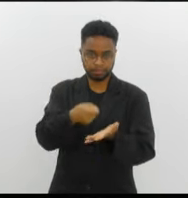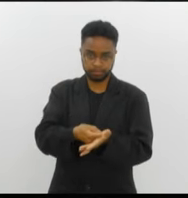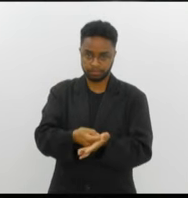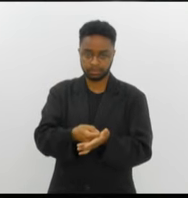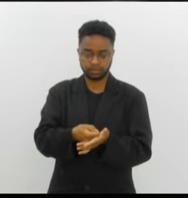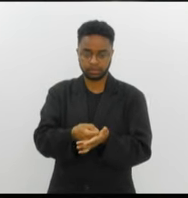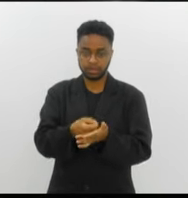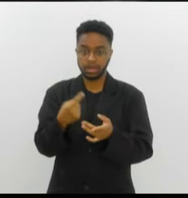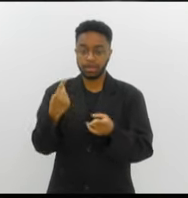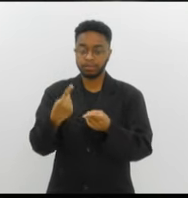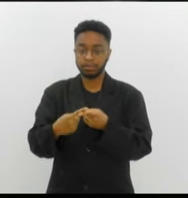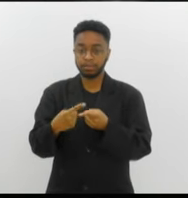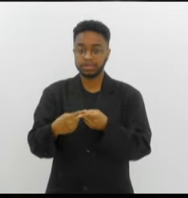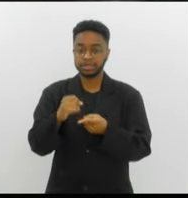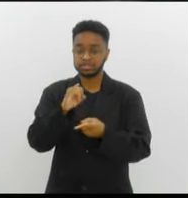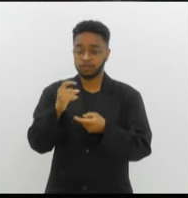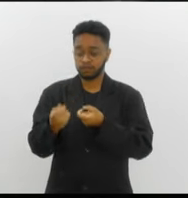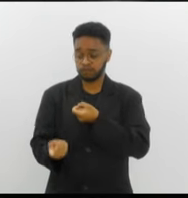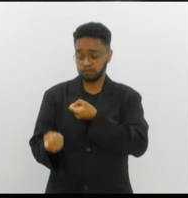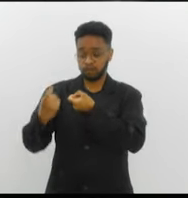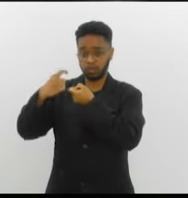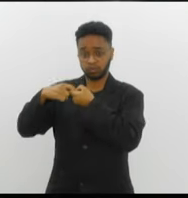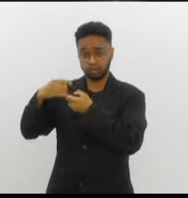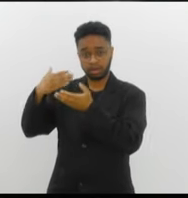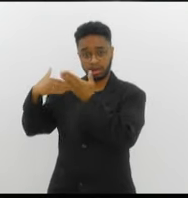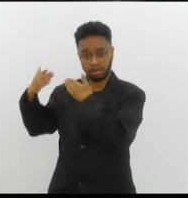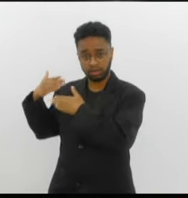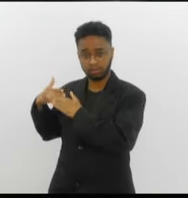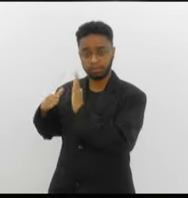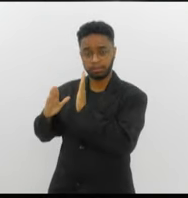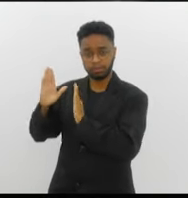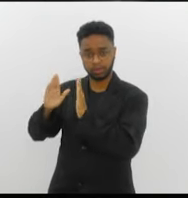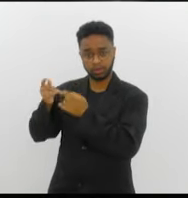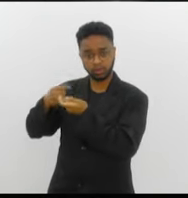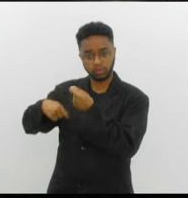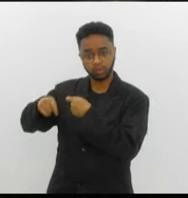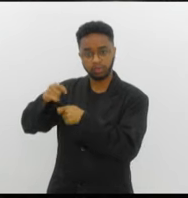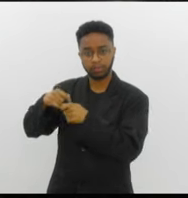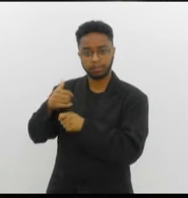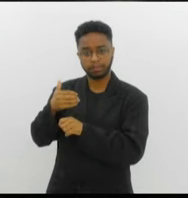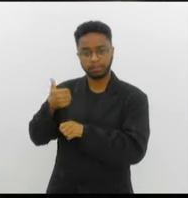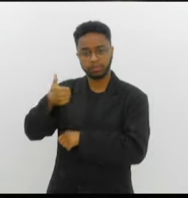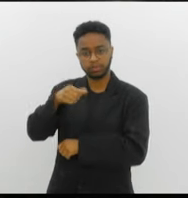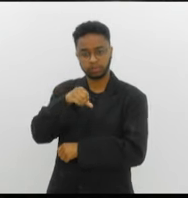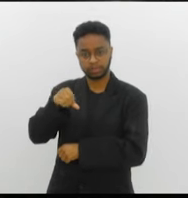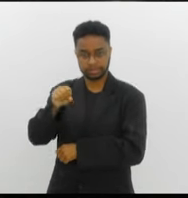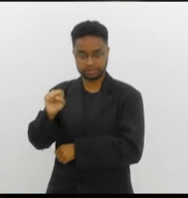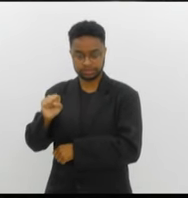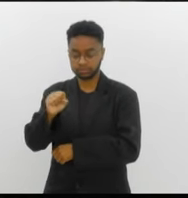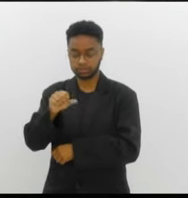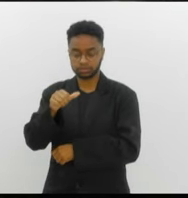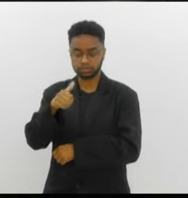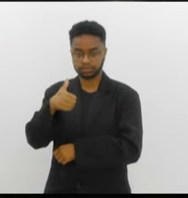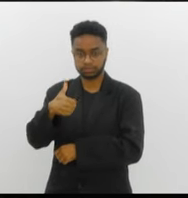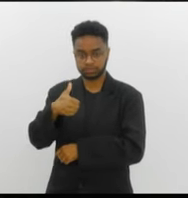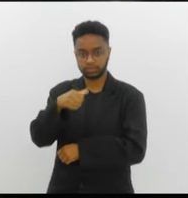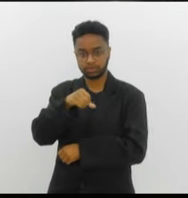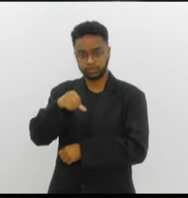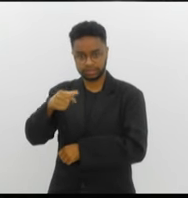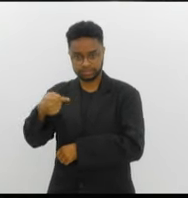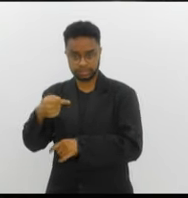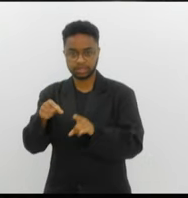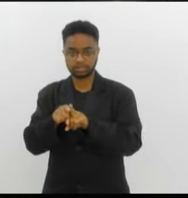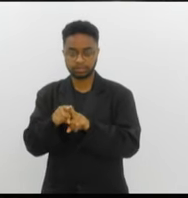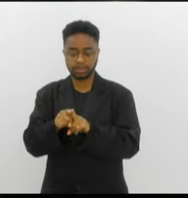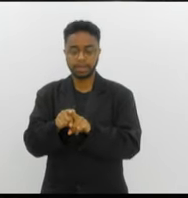gente voltasse no tempo da renegociação, 97 a 98, considerando